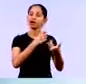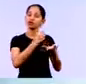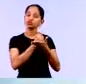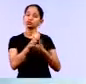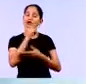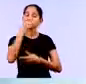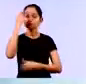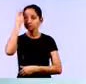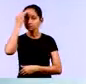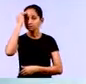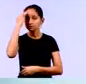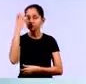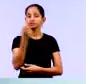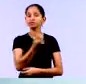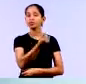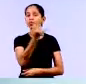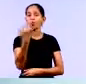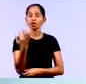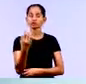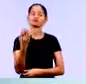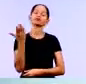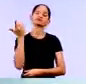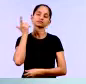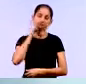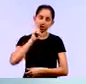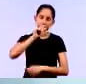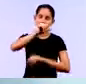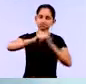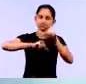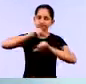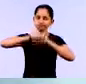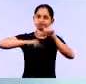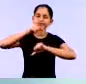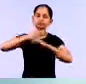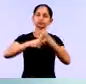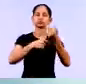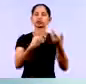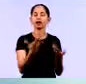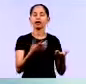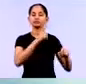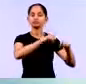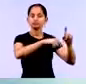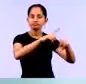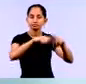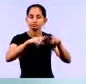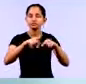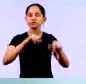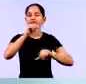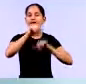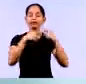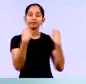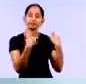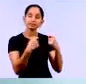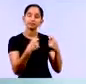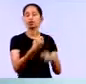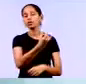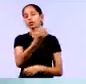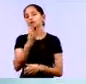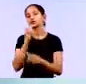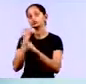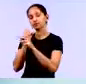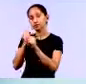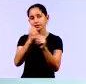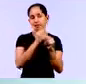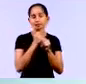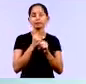quê? Quantitativo, ou seja, quantas matérias-primas nós vamos necessitar para